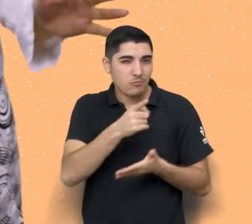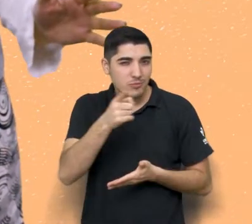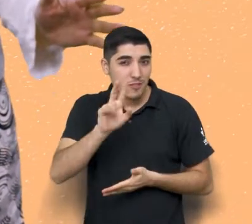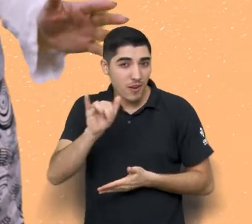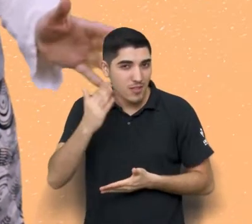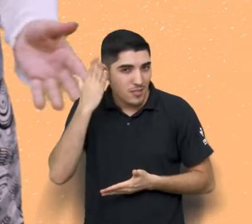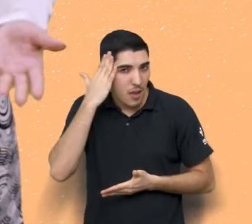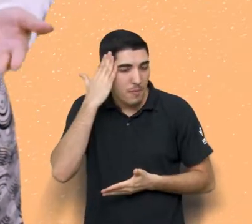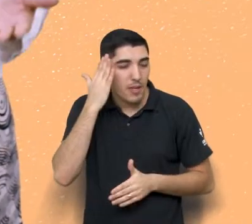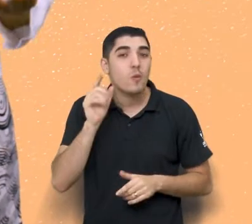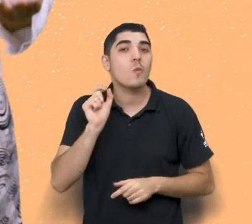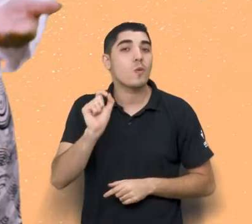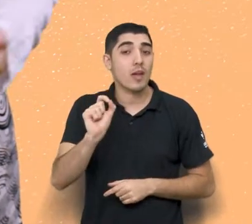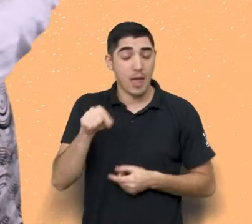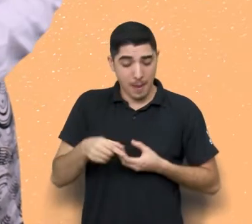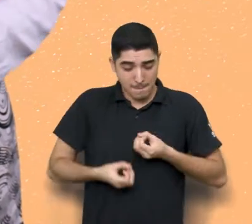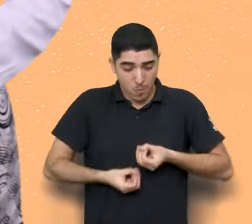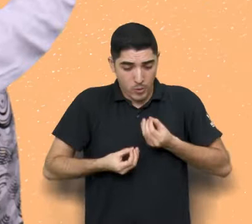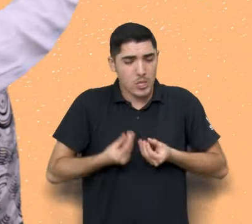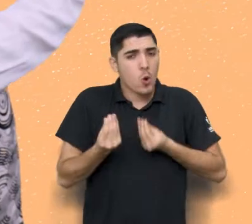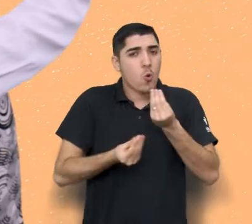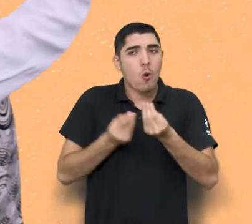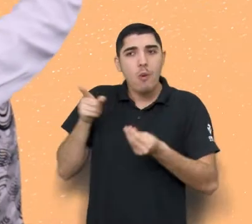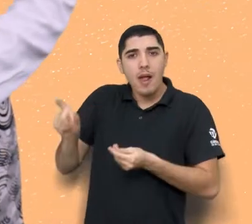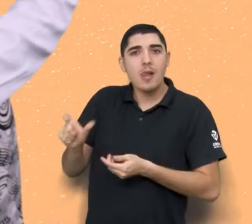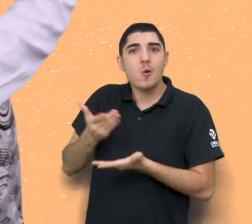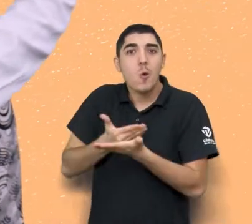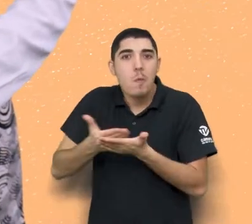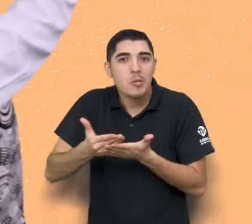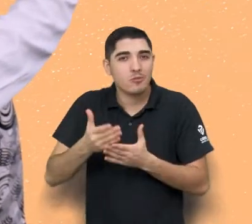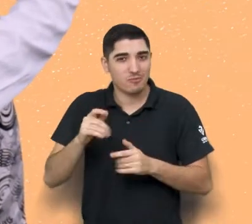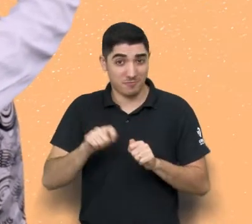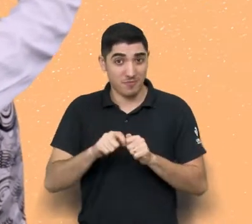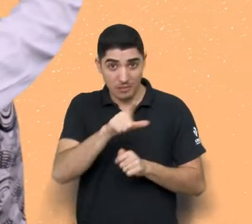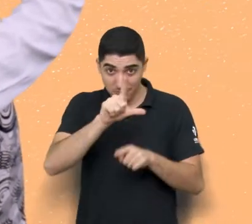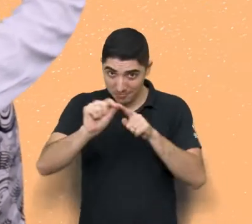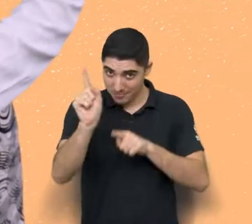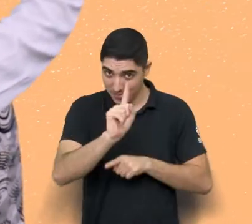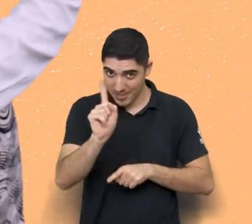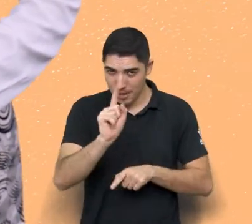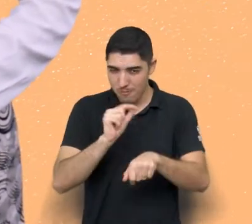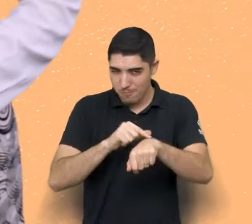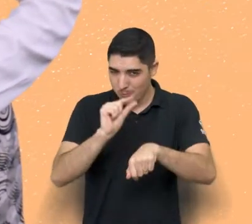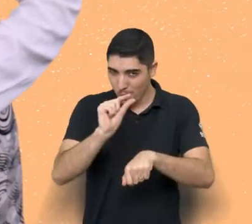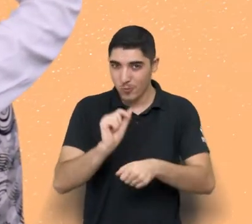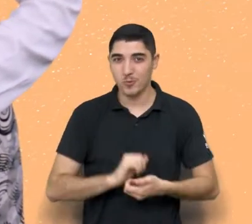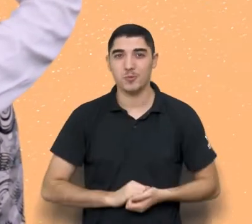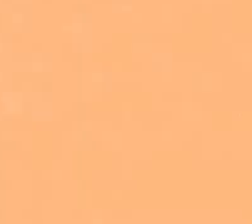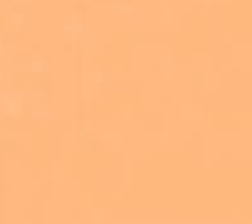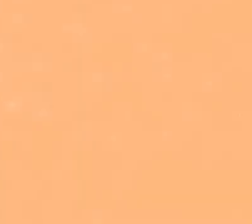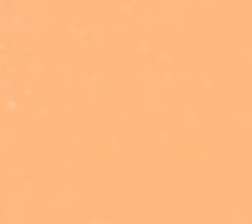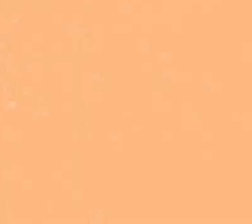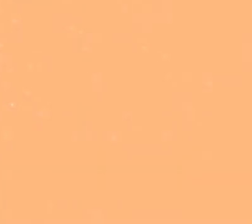saber também como a poesia entrou na vida do poeta Moraes. Não saia daí, é daqui a pouco.